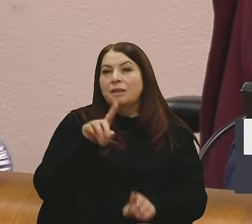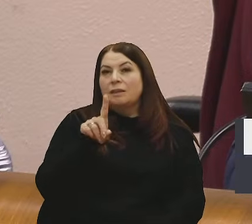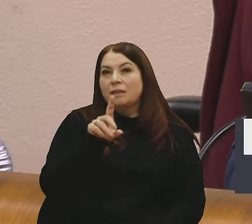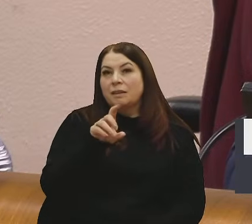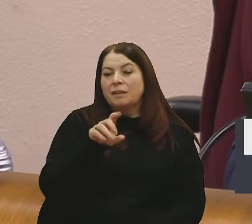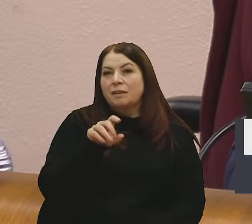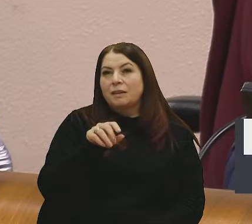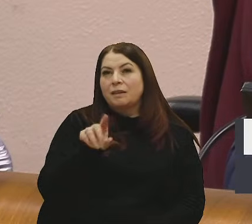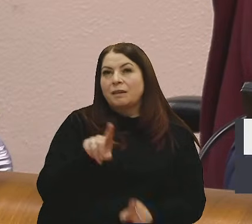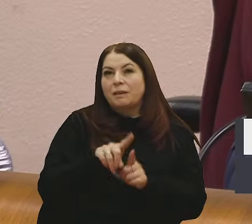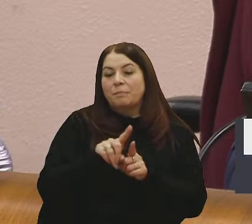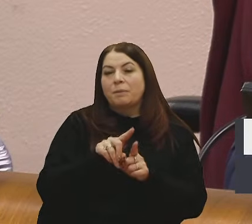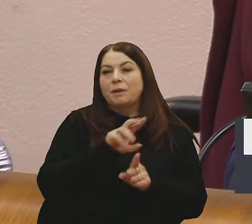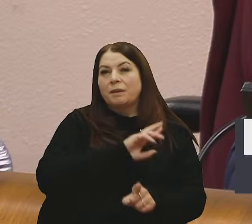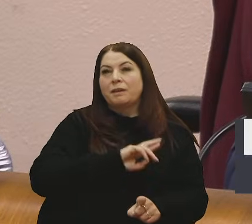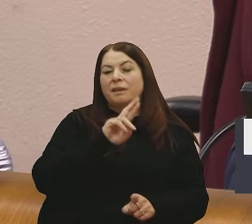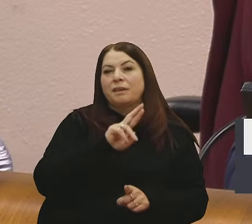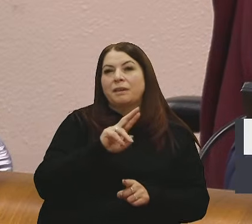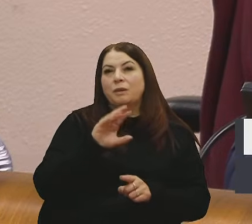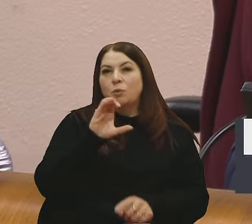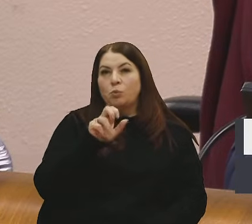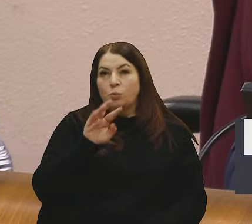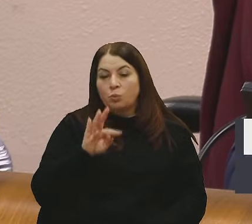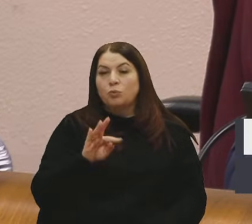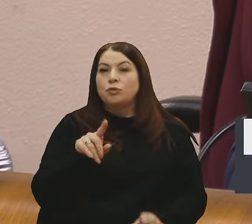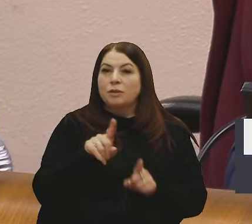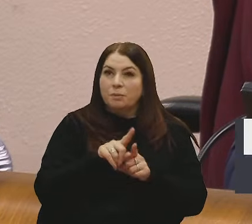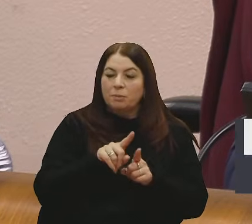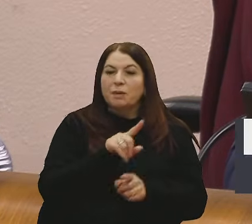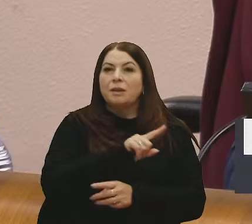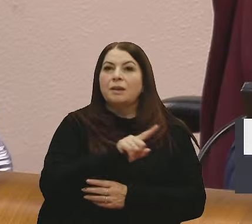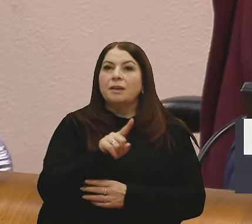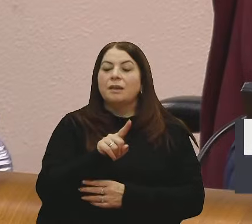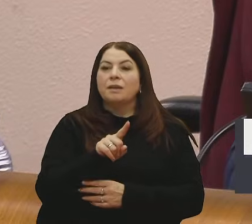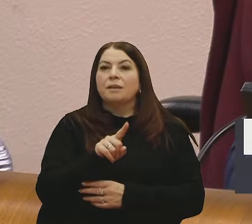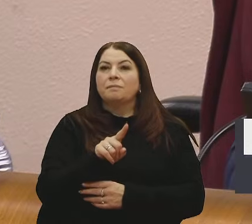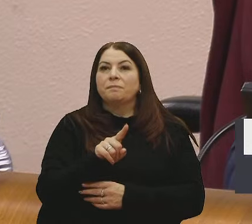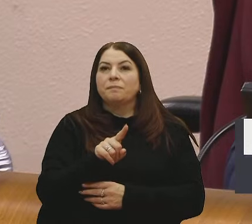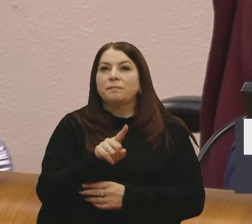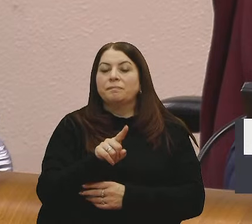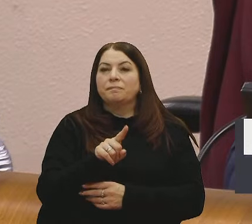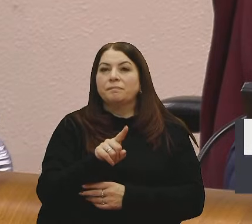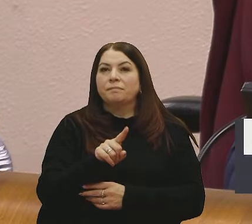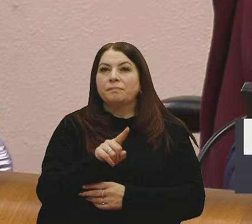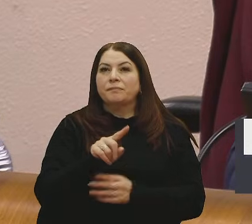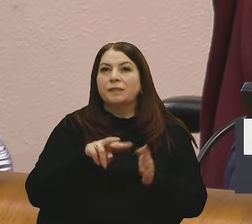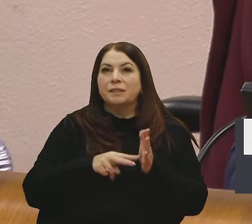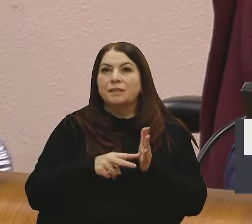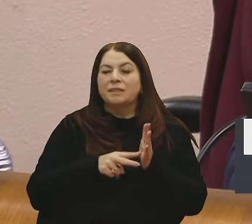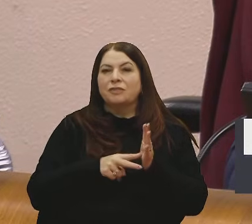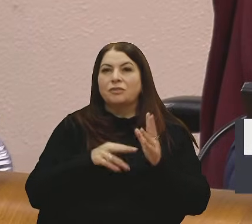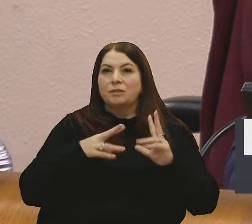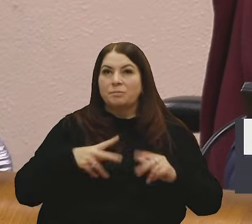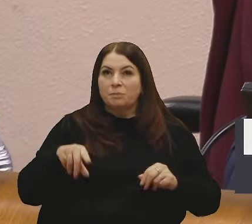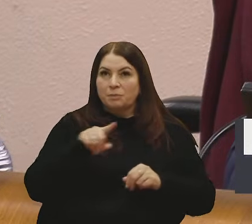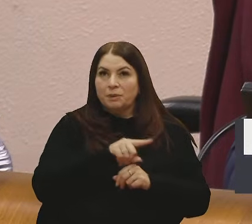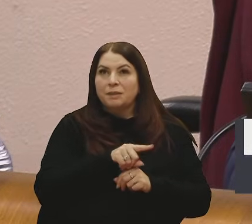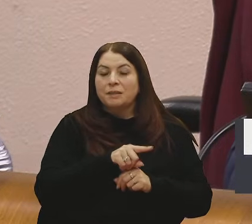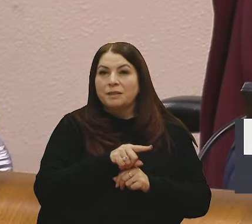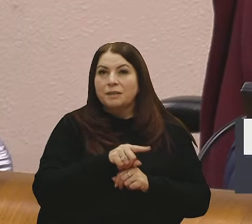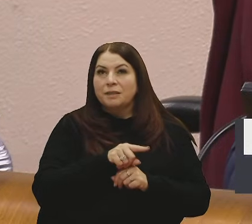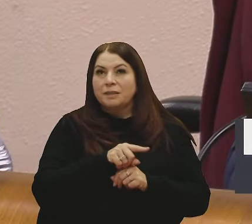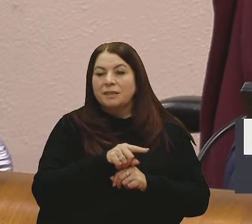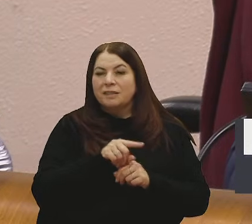professora Adelaide representando a direção do Sindicerv, a